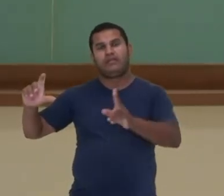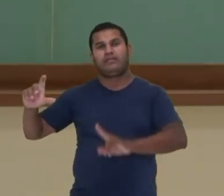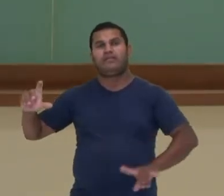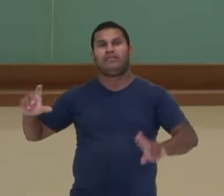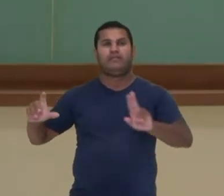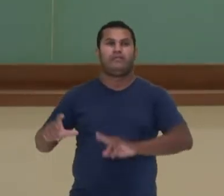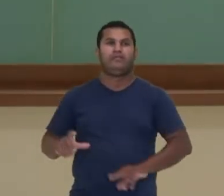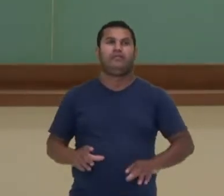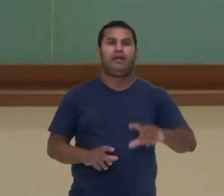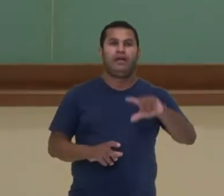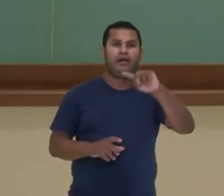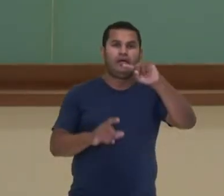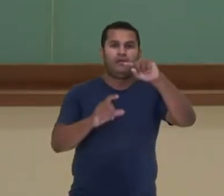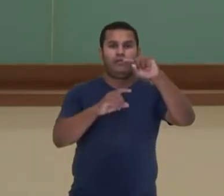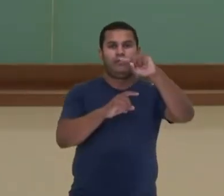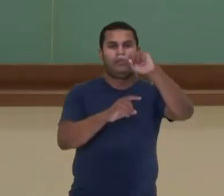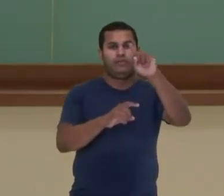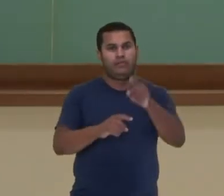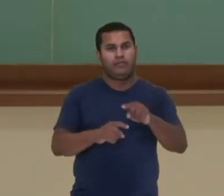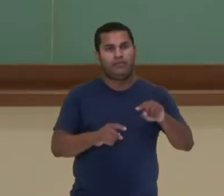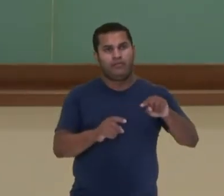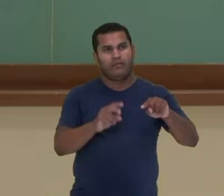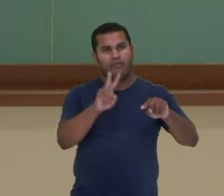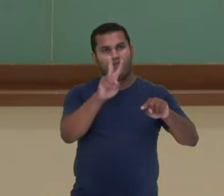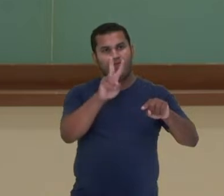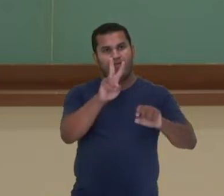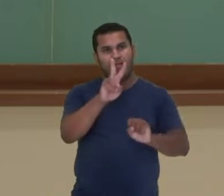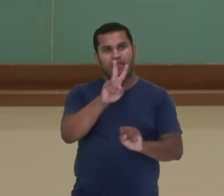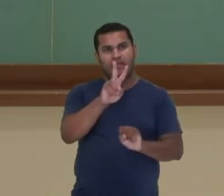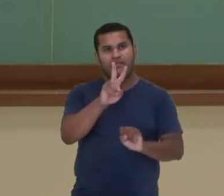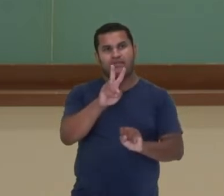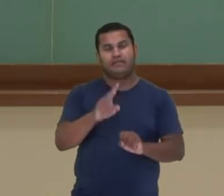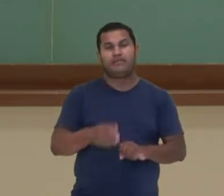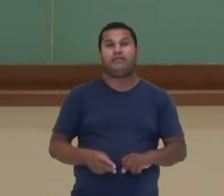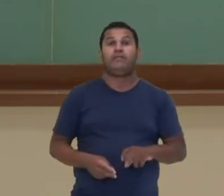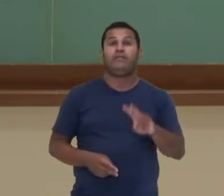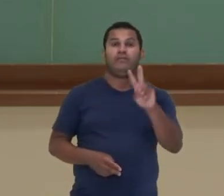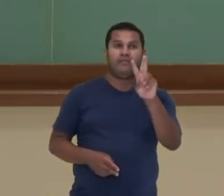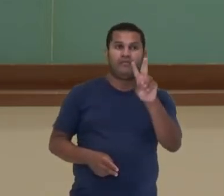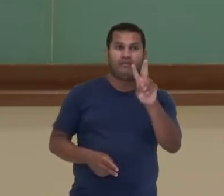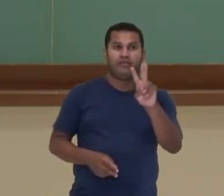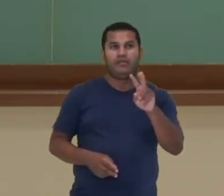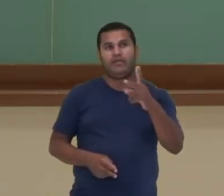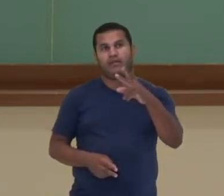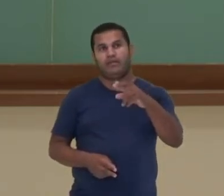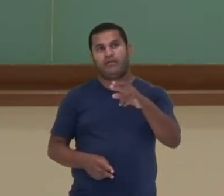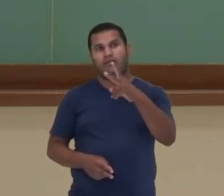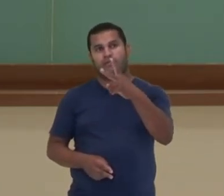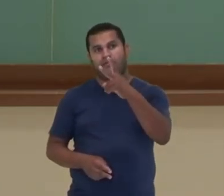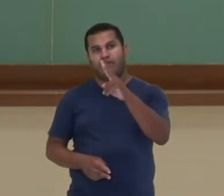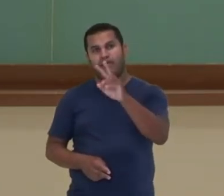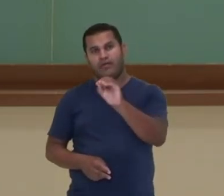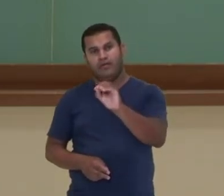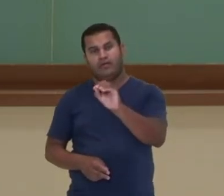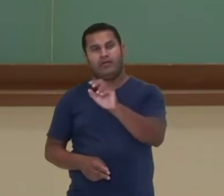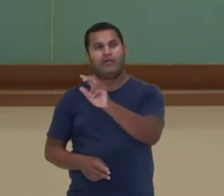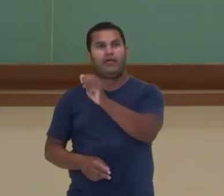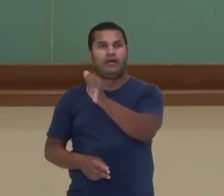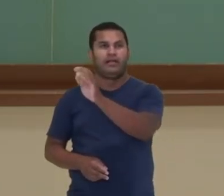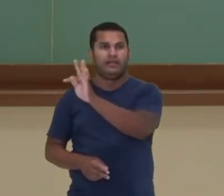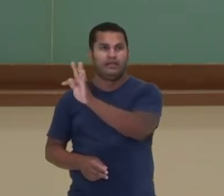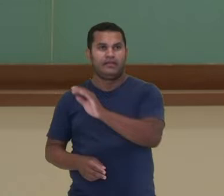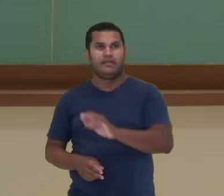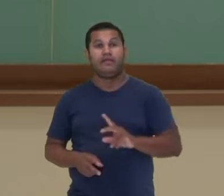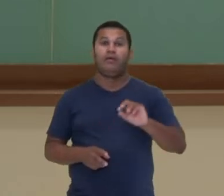tem como variável o tempo, certo? Então você tem aí normalmente a variável velocidade